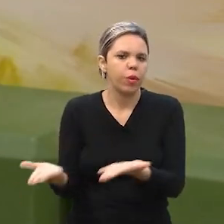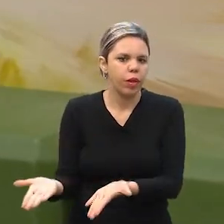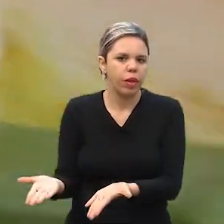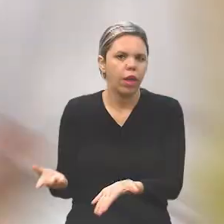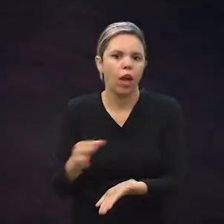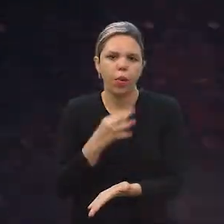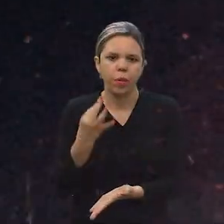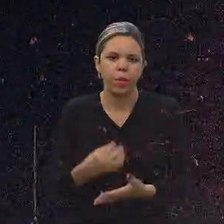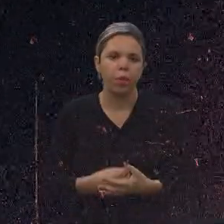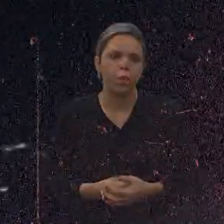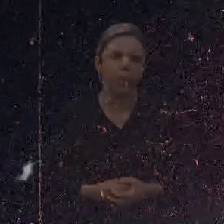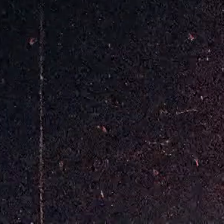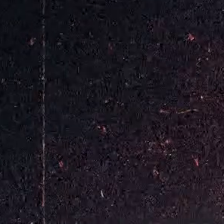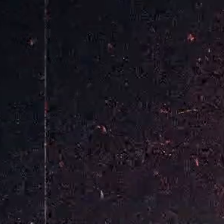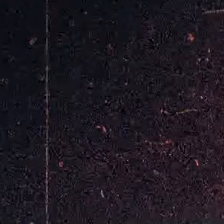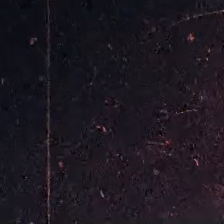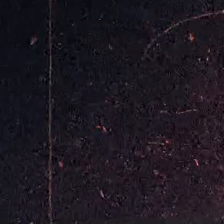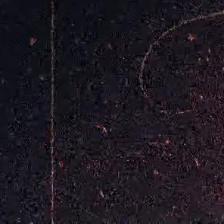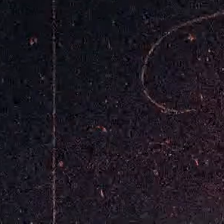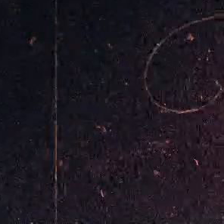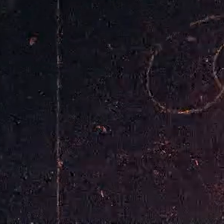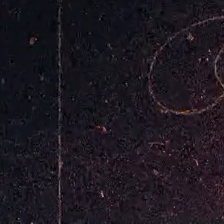Isso é bom.